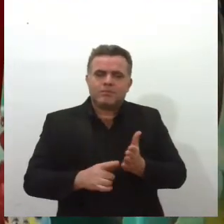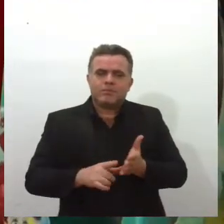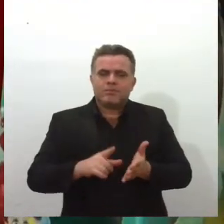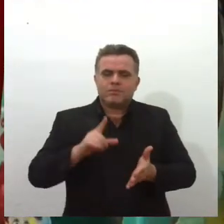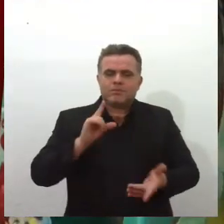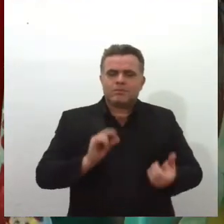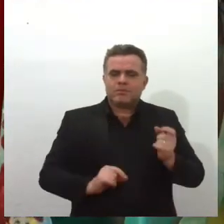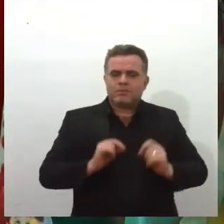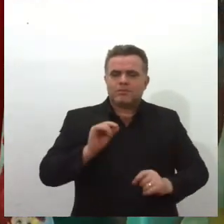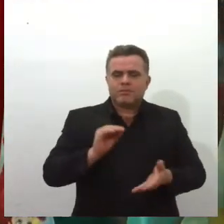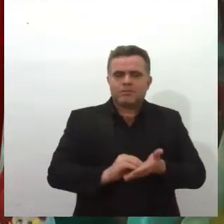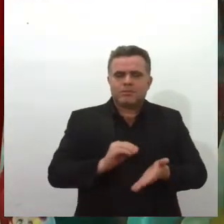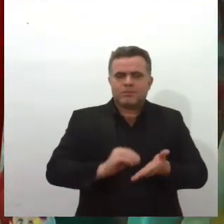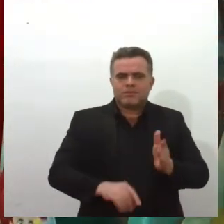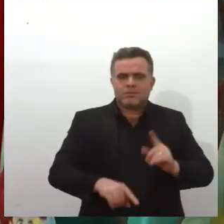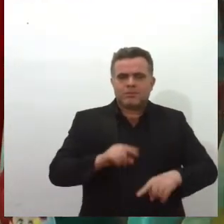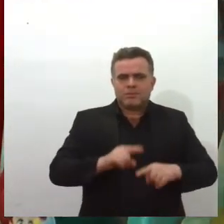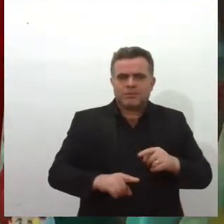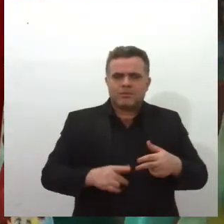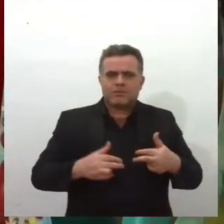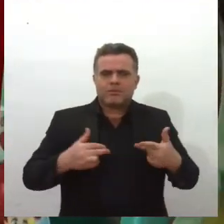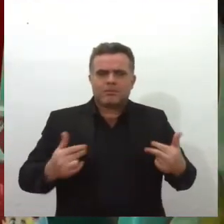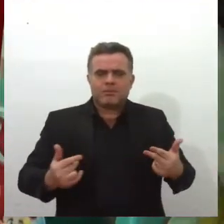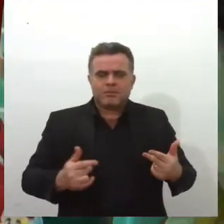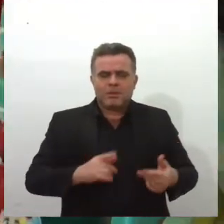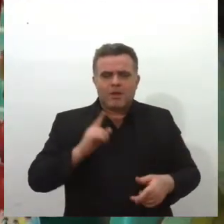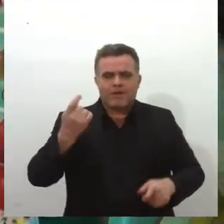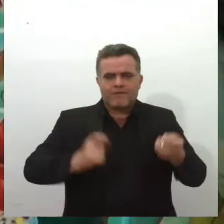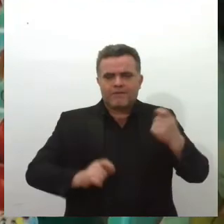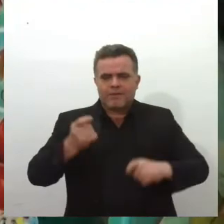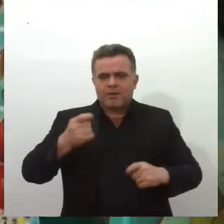conta da falta de matéria-prima que as fábricas estão tendo.